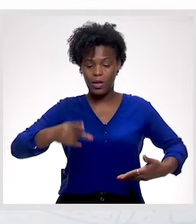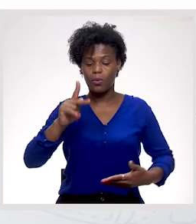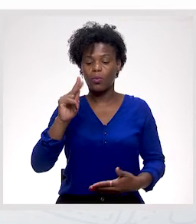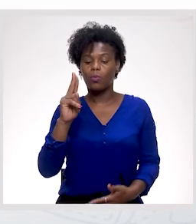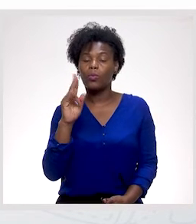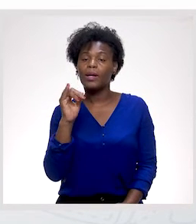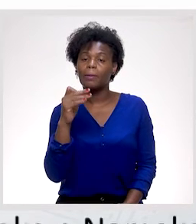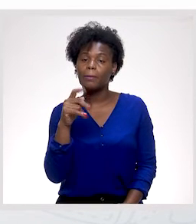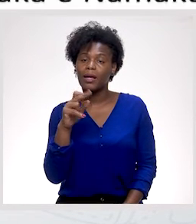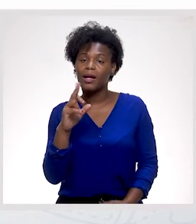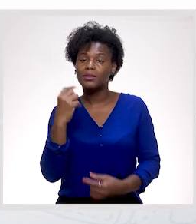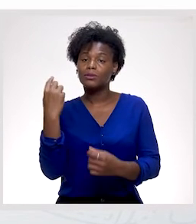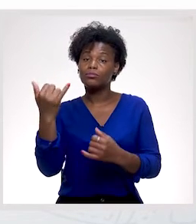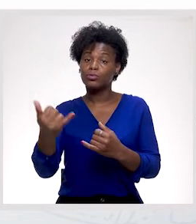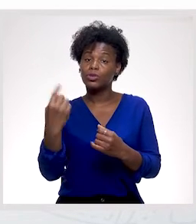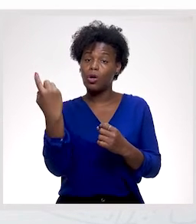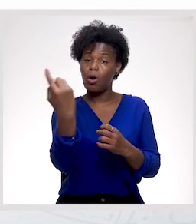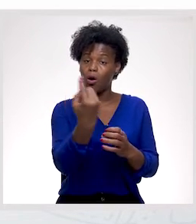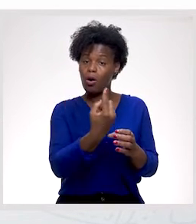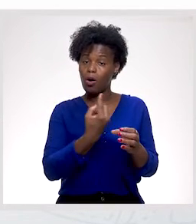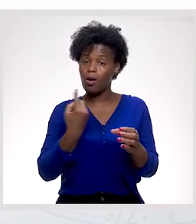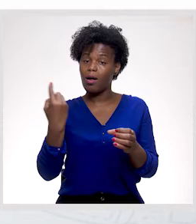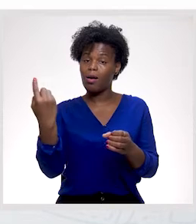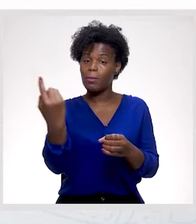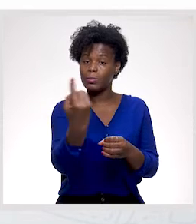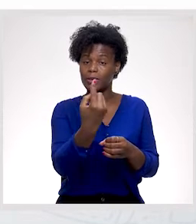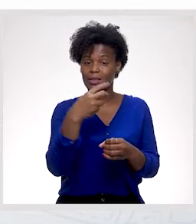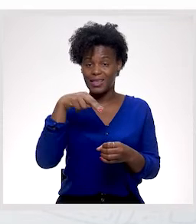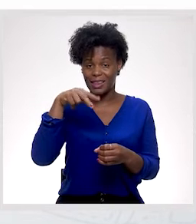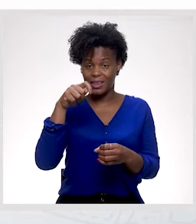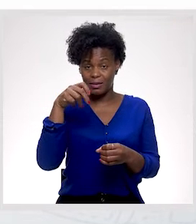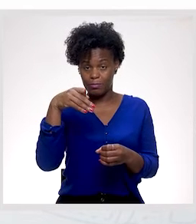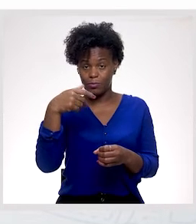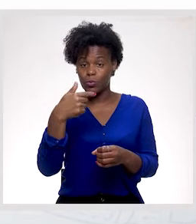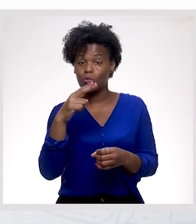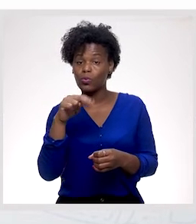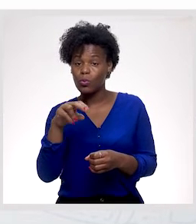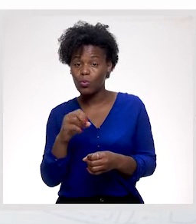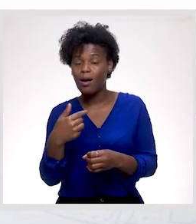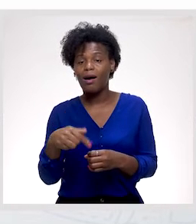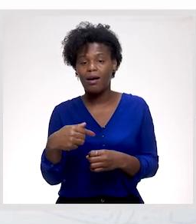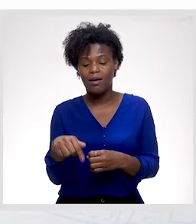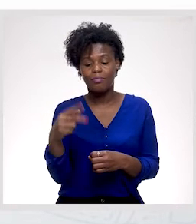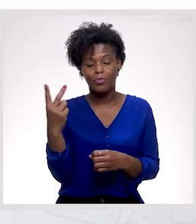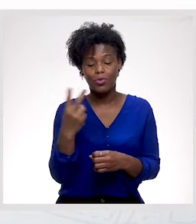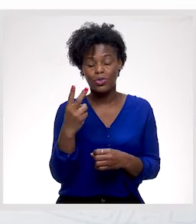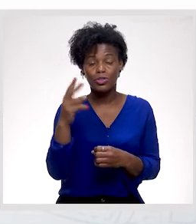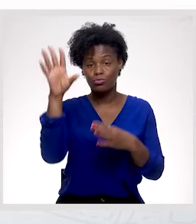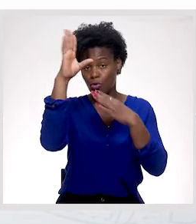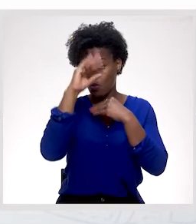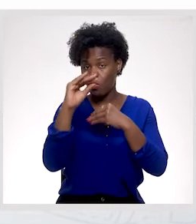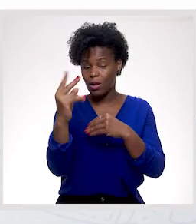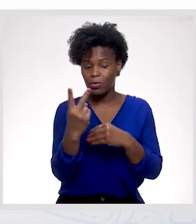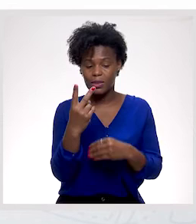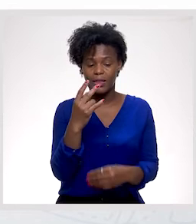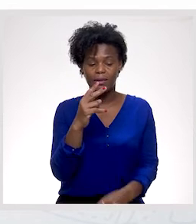de Neptuno. Conforme já disse aqui, possui 2 pequenos satélites, Iaka